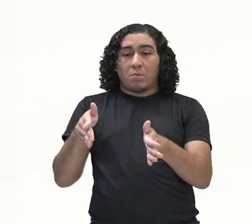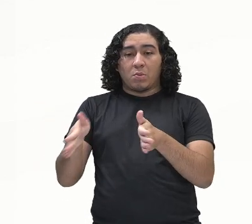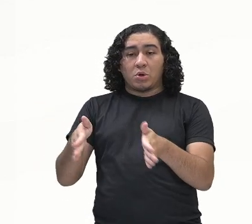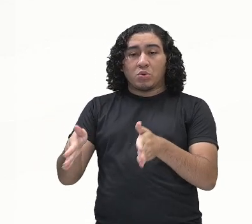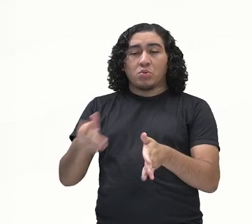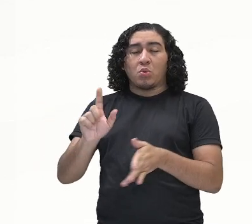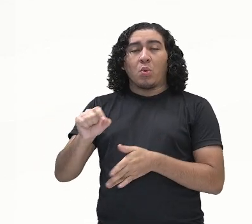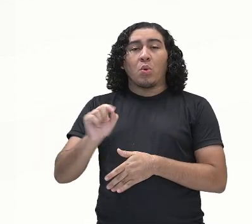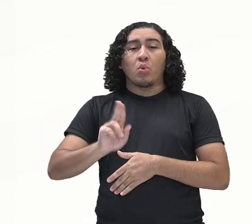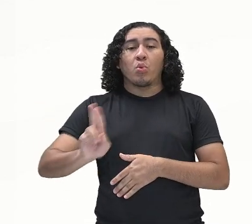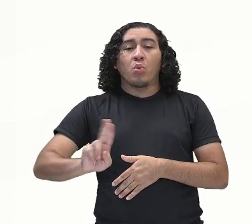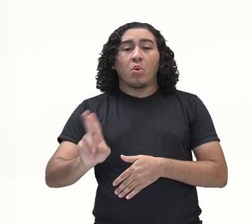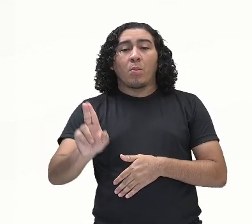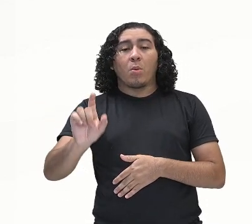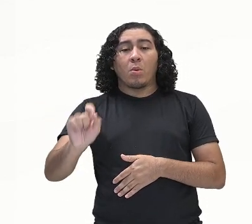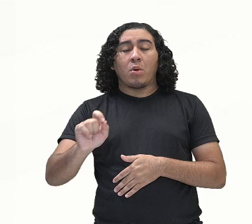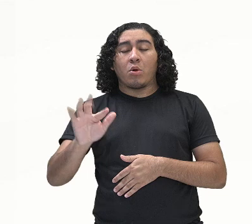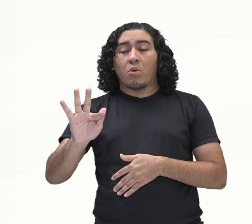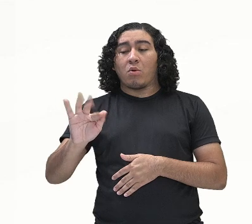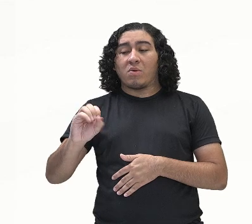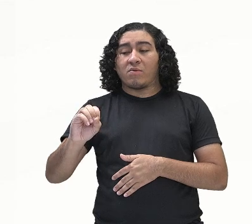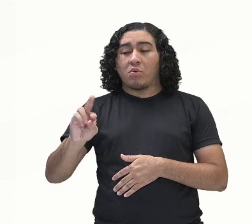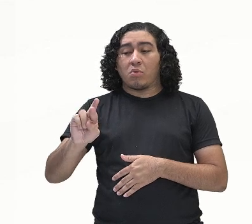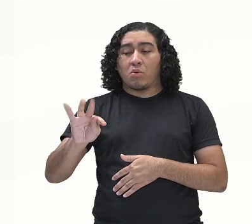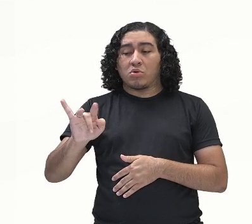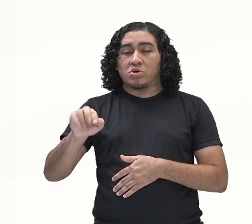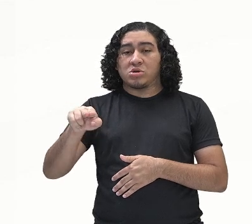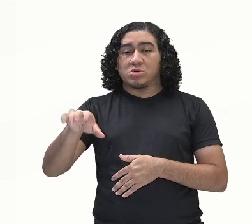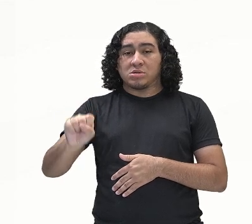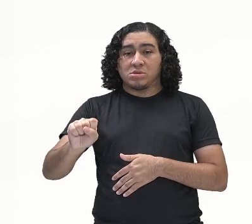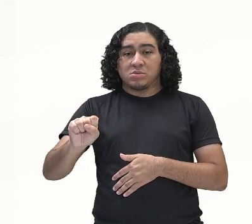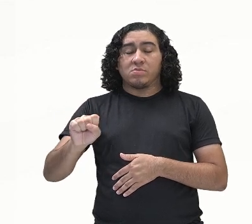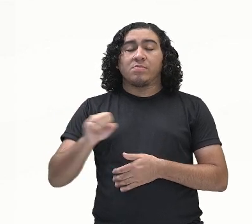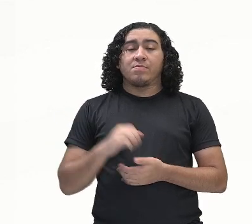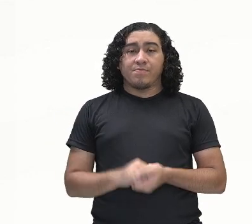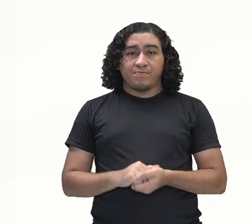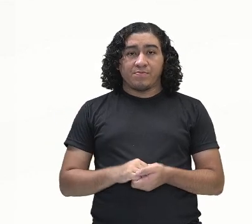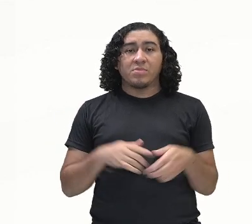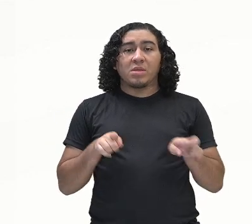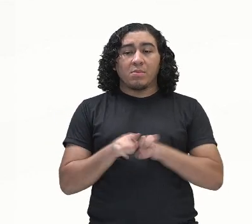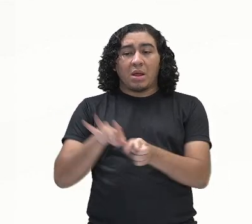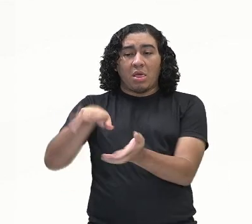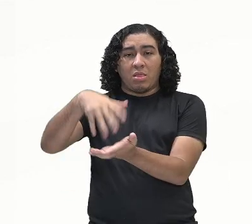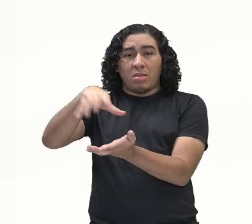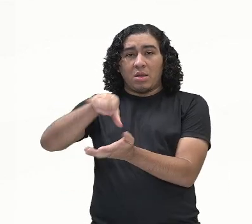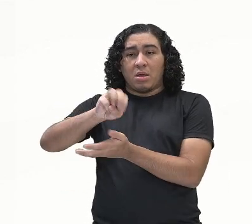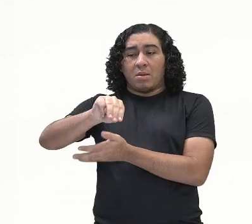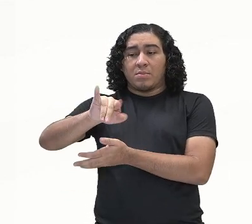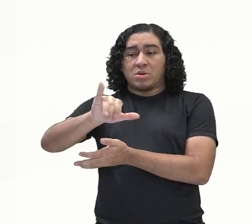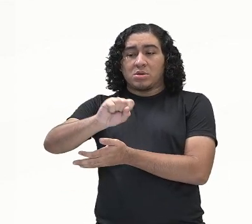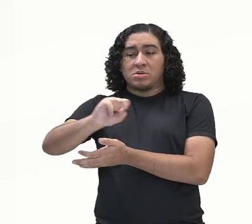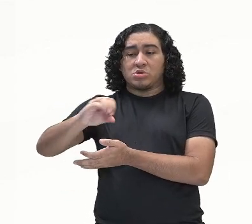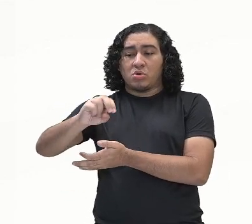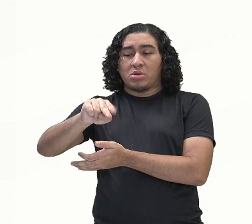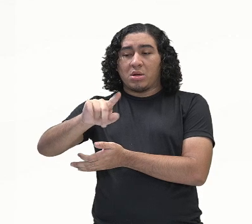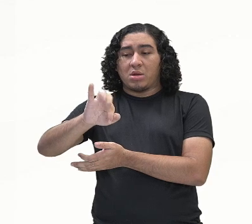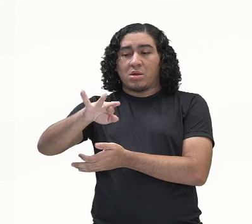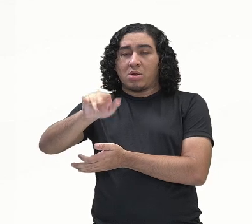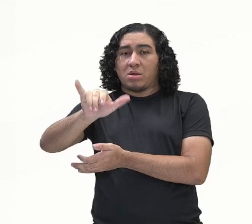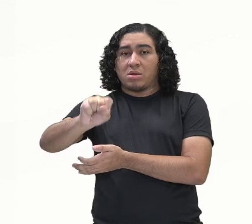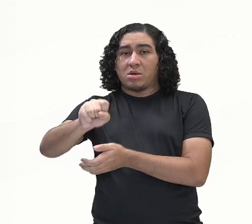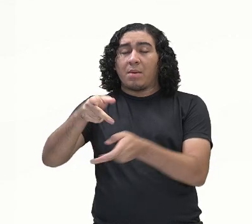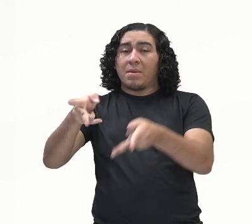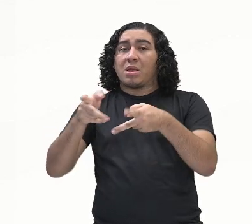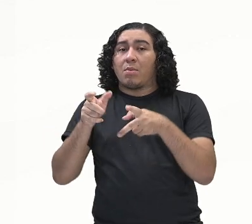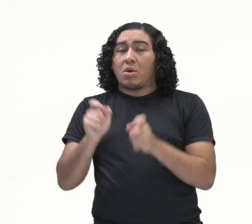ficou conhecido como Fortins e as aldeias missionárias, né? Que é onde a gente vai observar esse processo